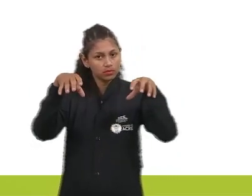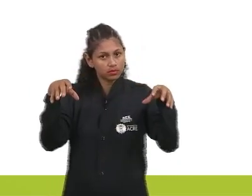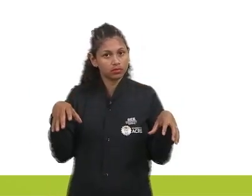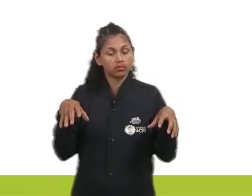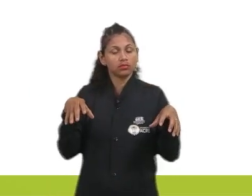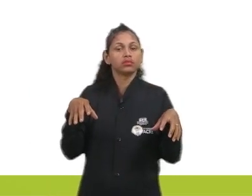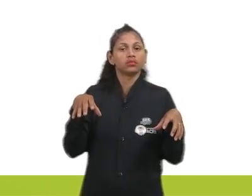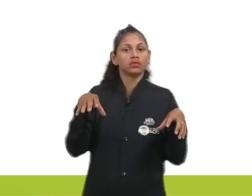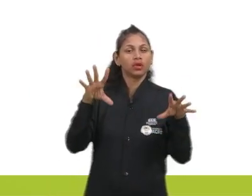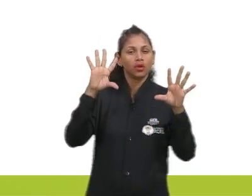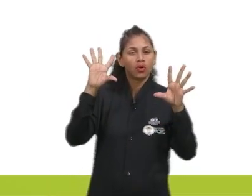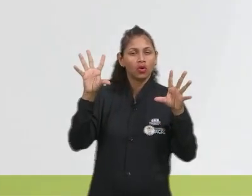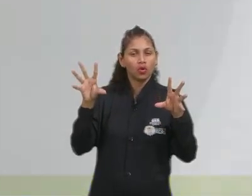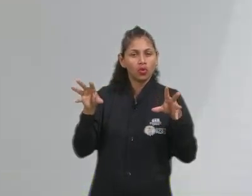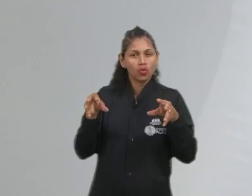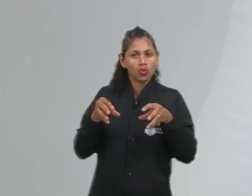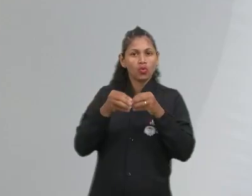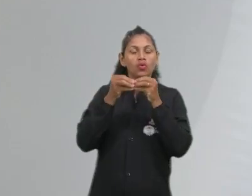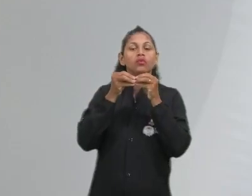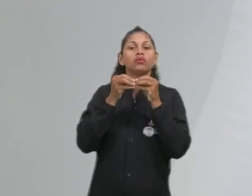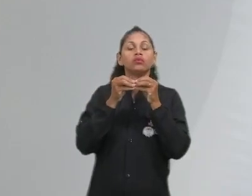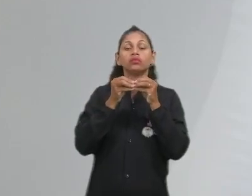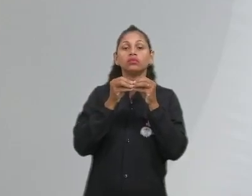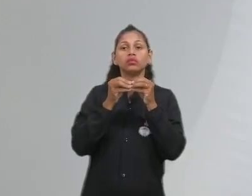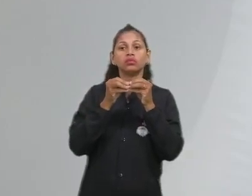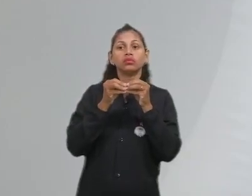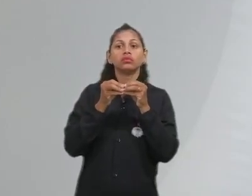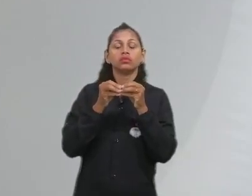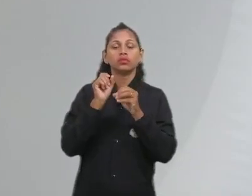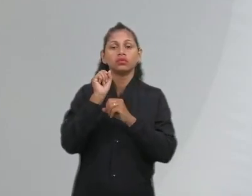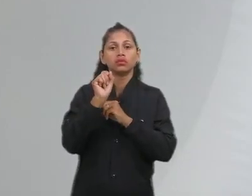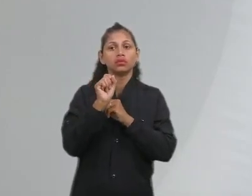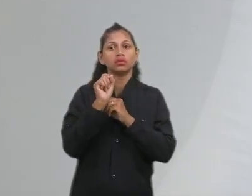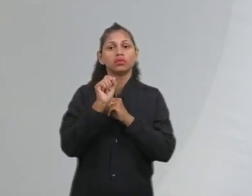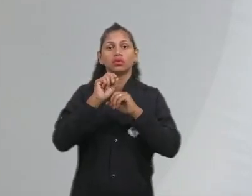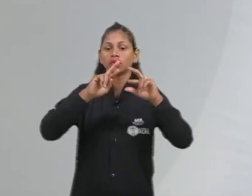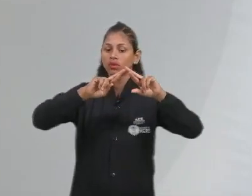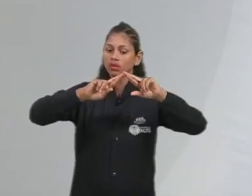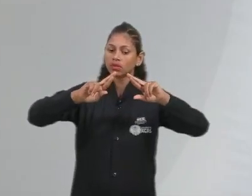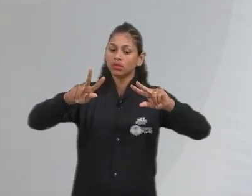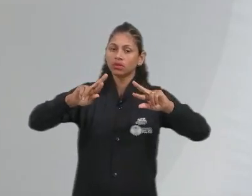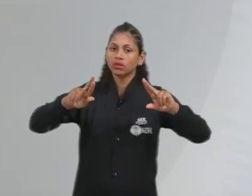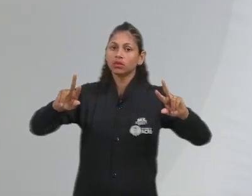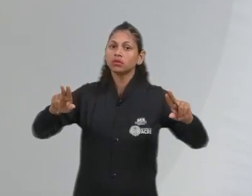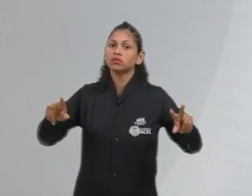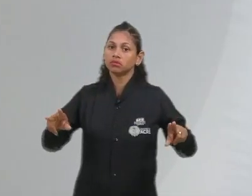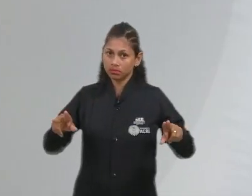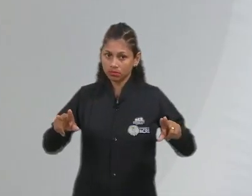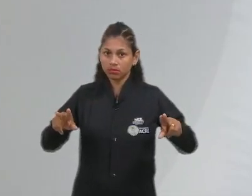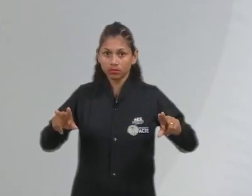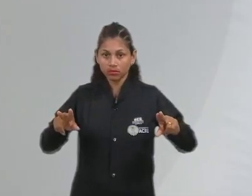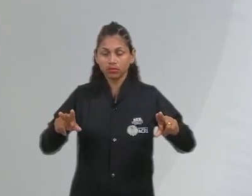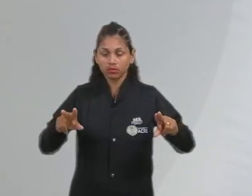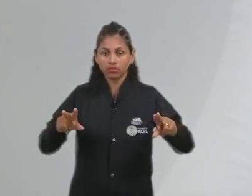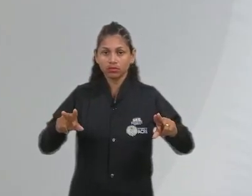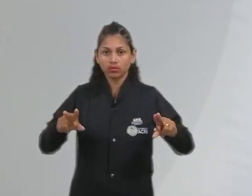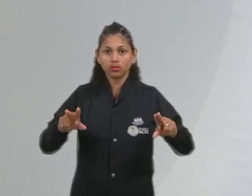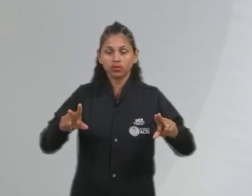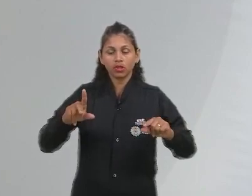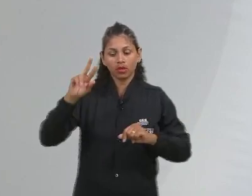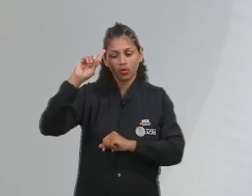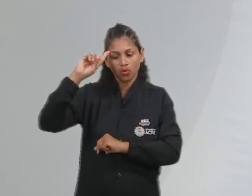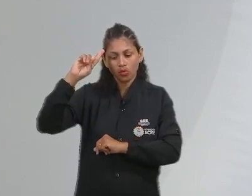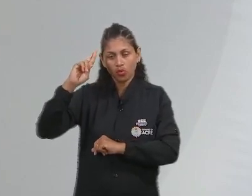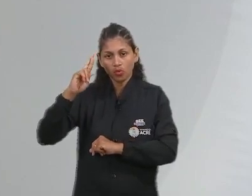para concluir, um pouco aquilo que é a diferença entre o racionalismo e o